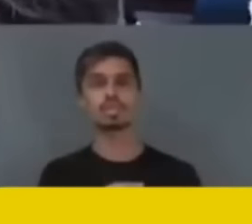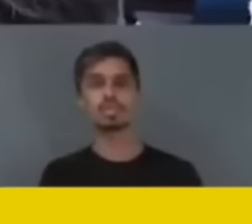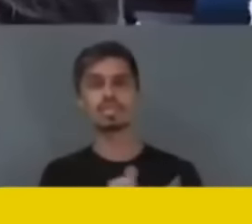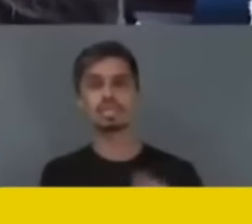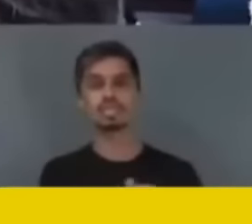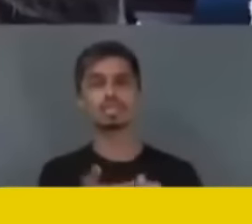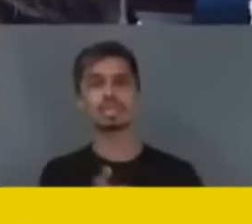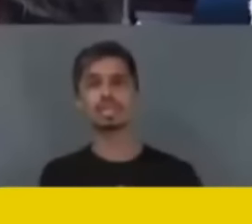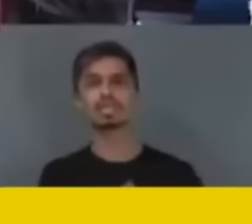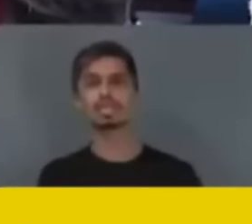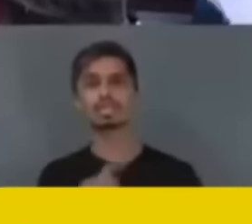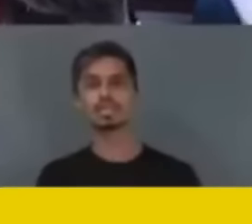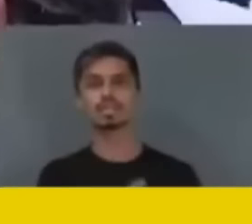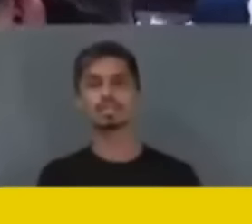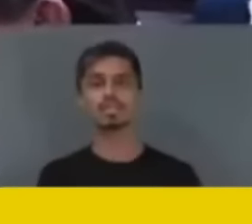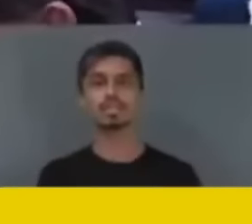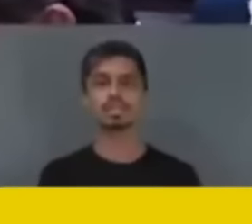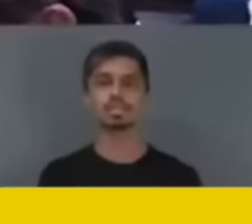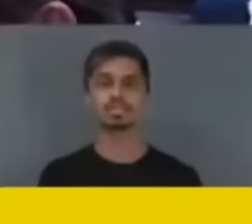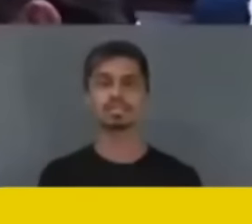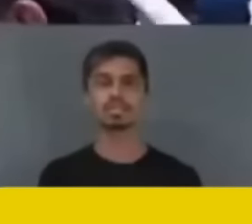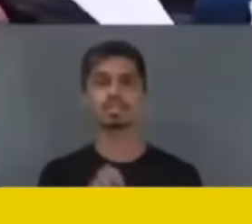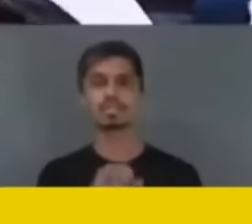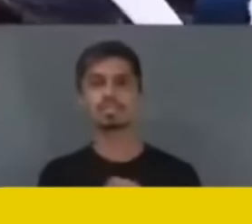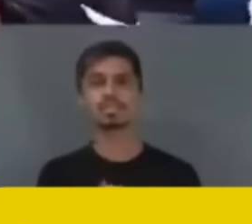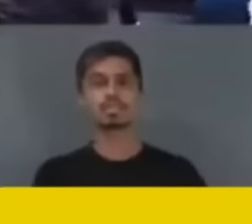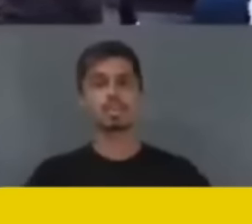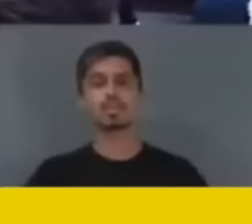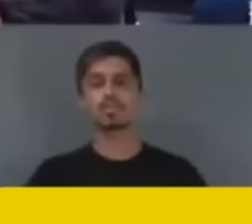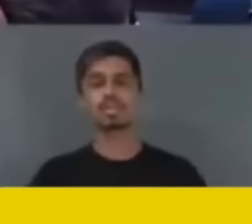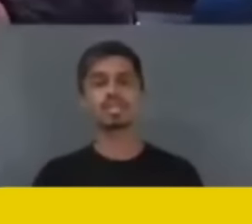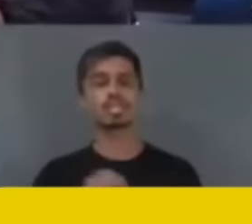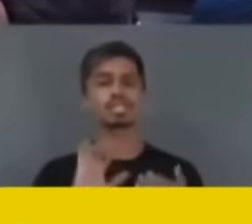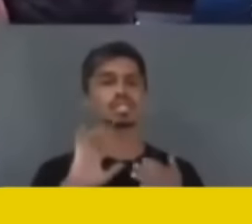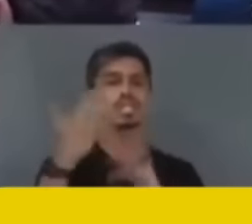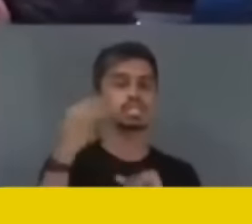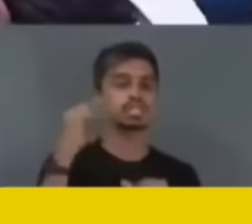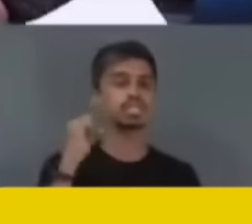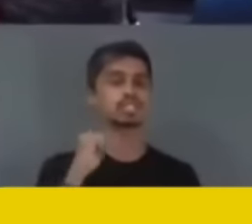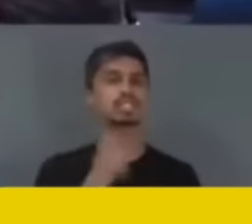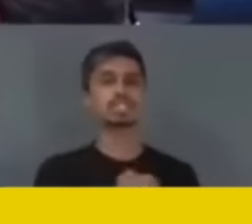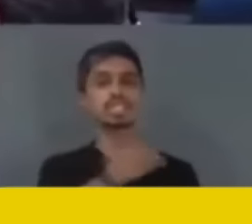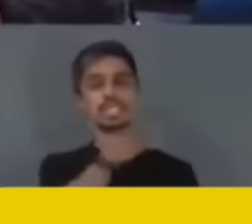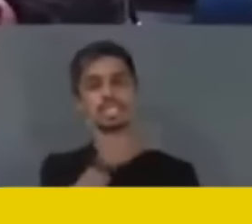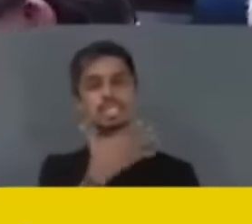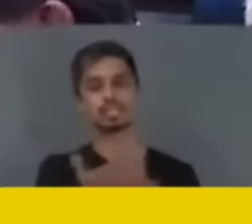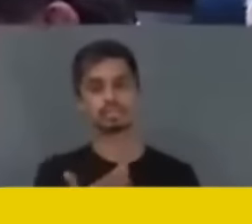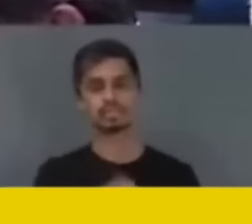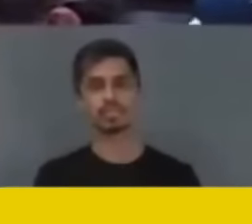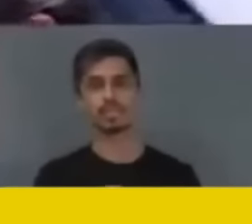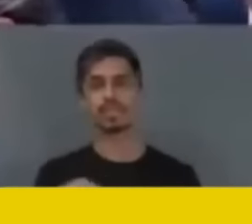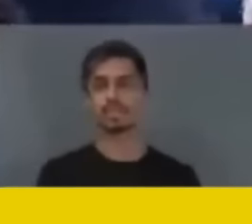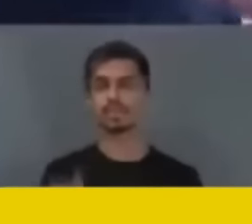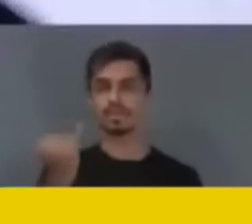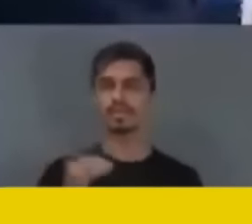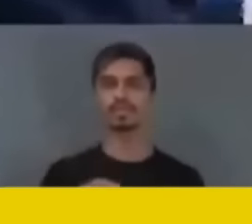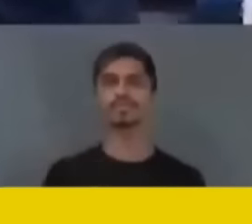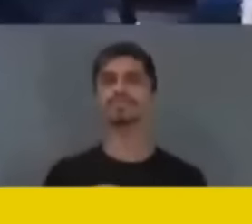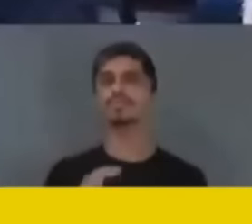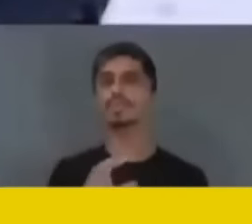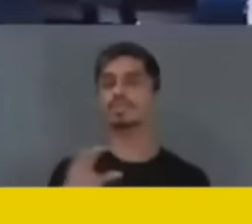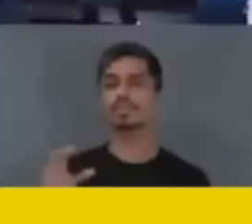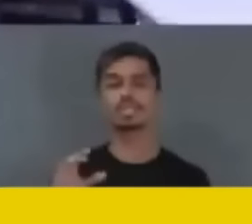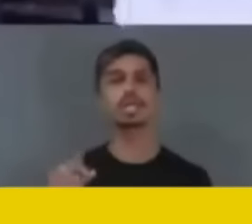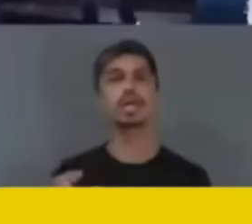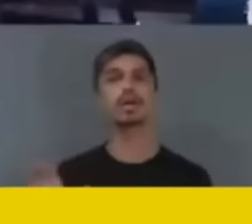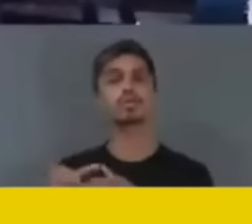das cidades ao sofrerem eventos extremos climáticos? Será que não é importante ouvir a Confederação Nacional da